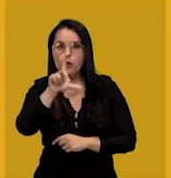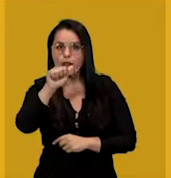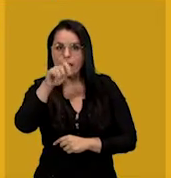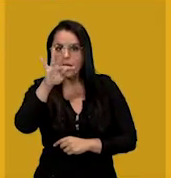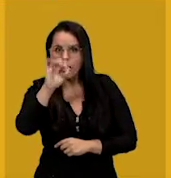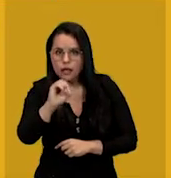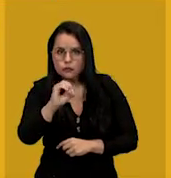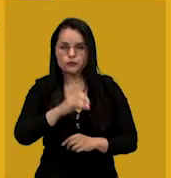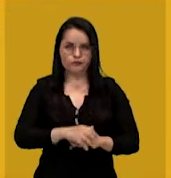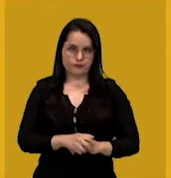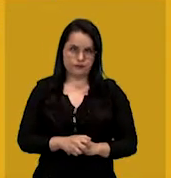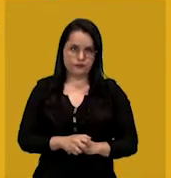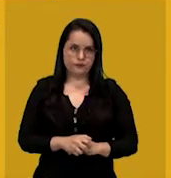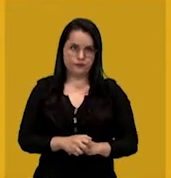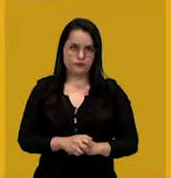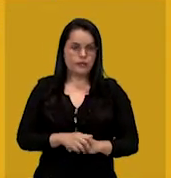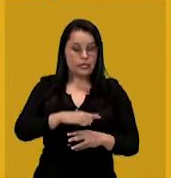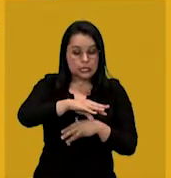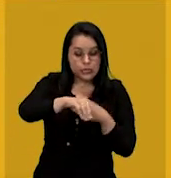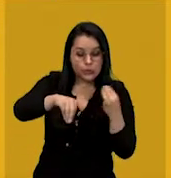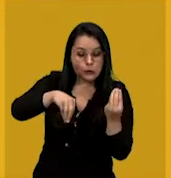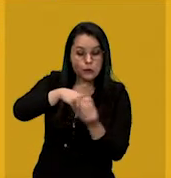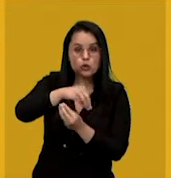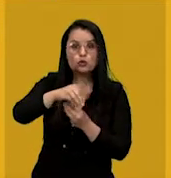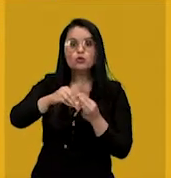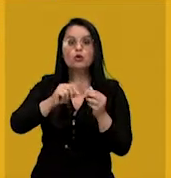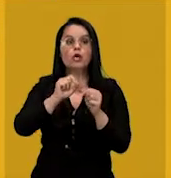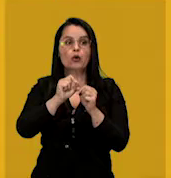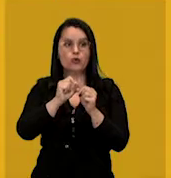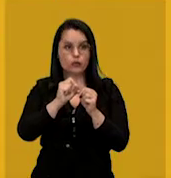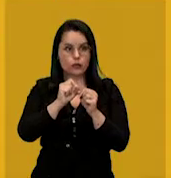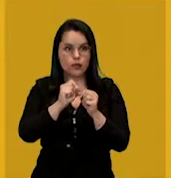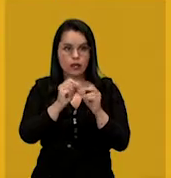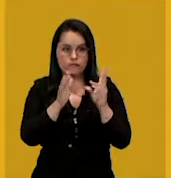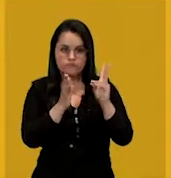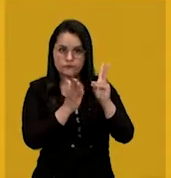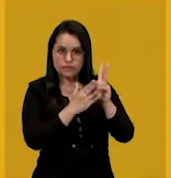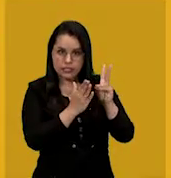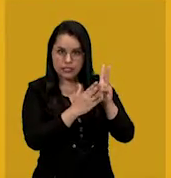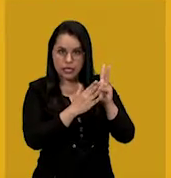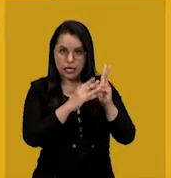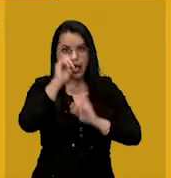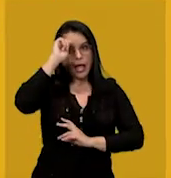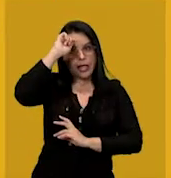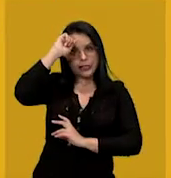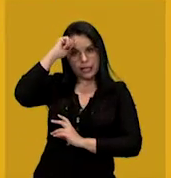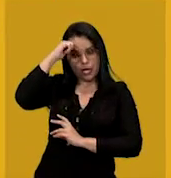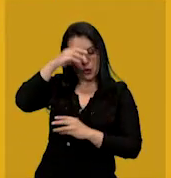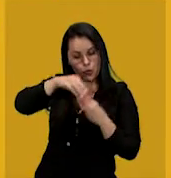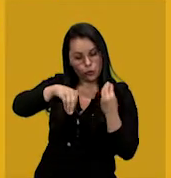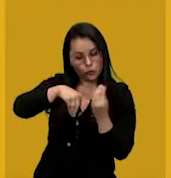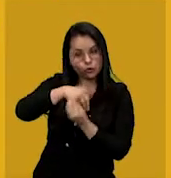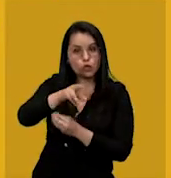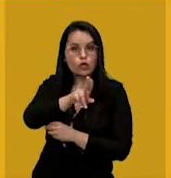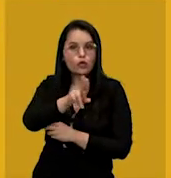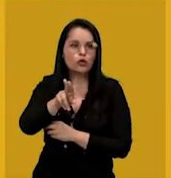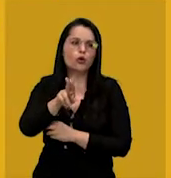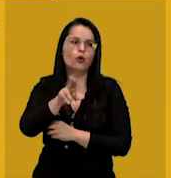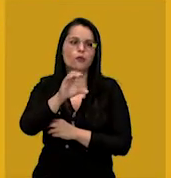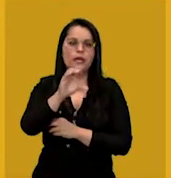de mulato. E a mistura entre os indígenas e o negro gerou um mestiço